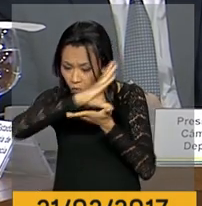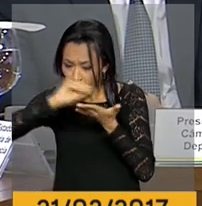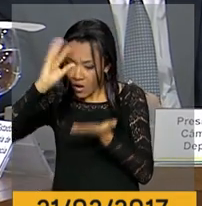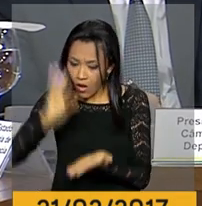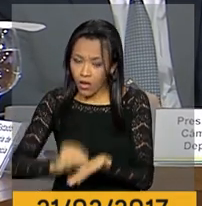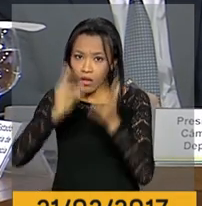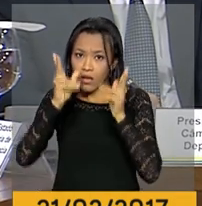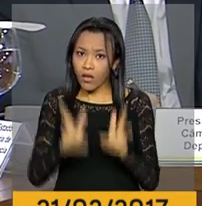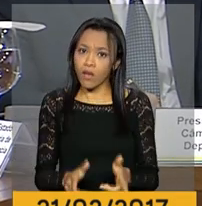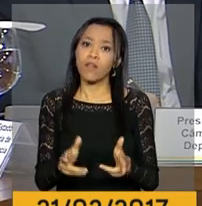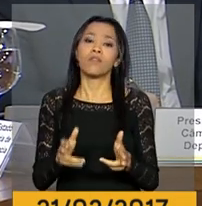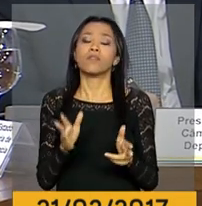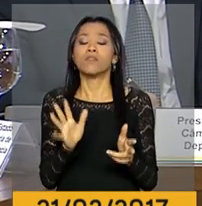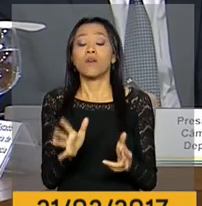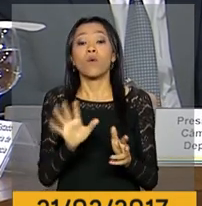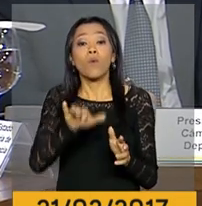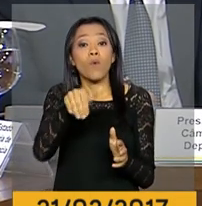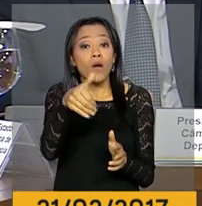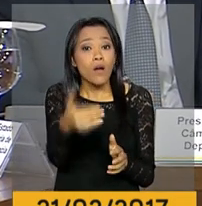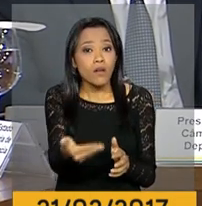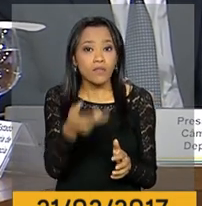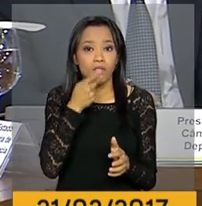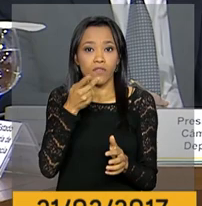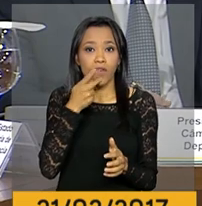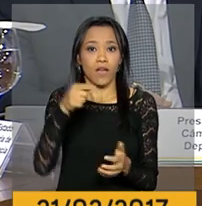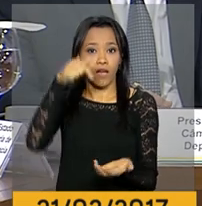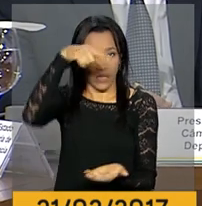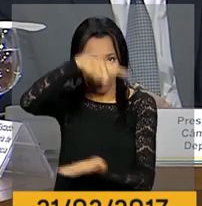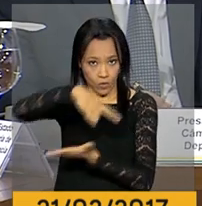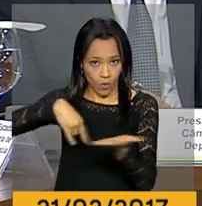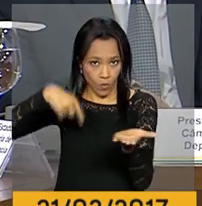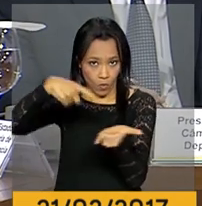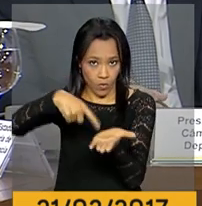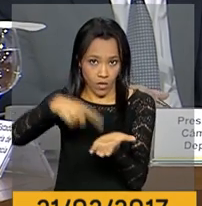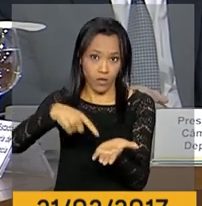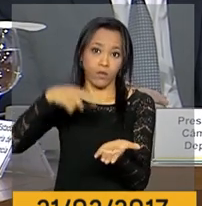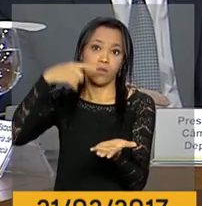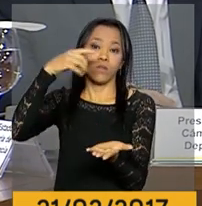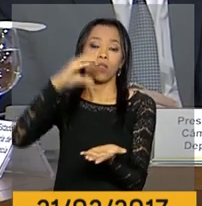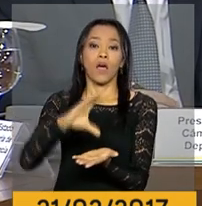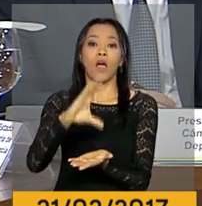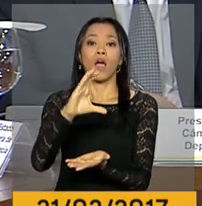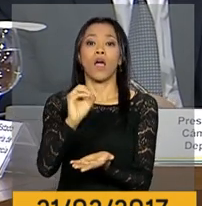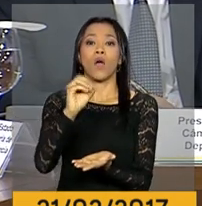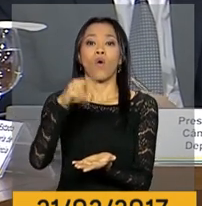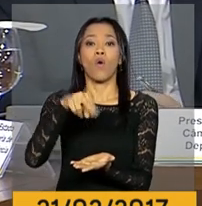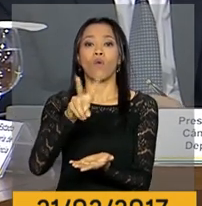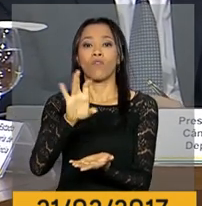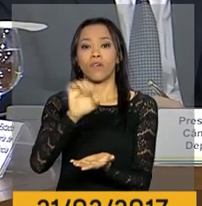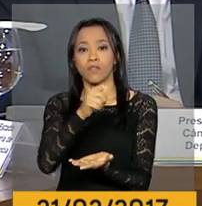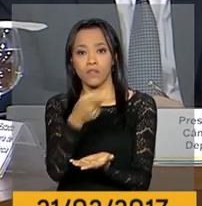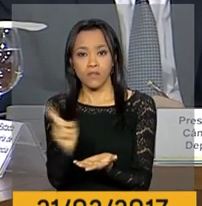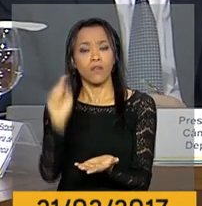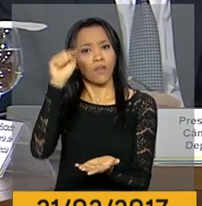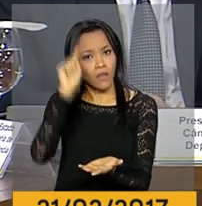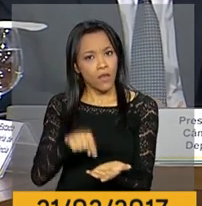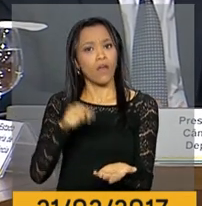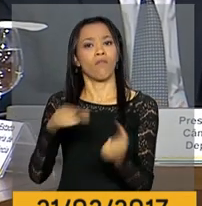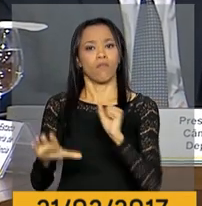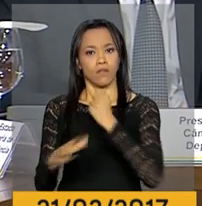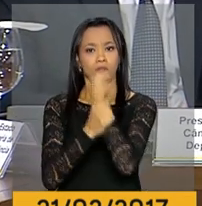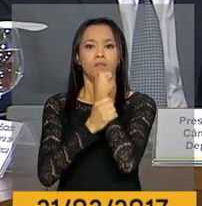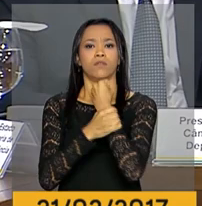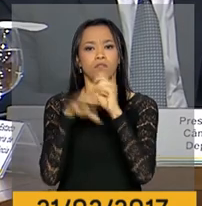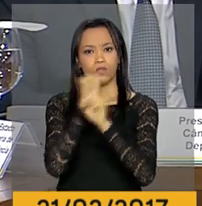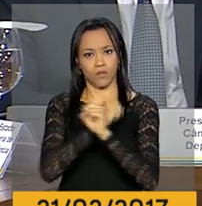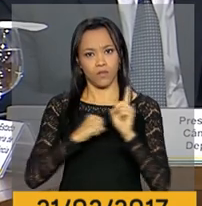enfatiza a ideia da convenção coletiva do trabalho no próprio texto constitucional como a garantia social